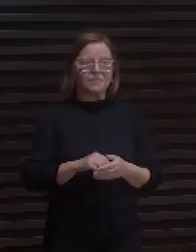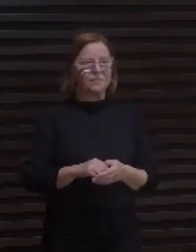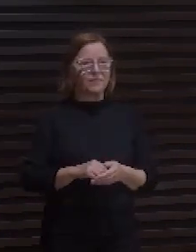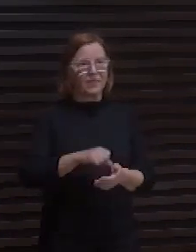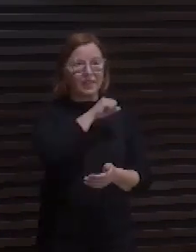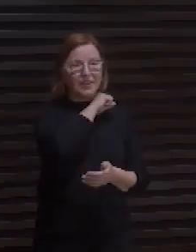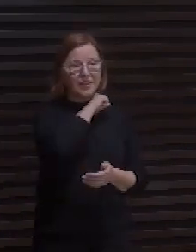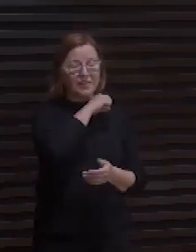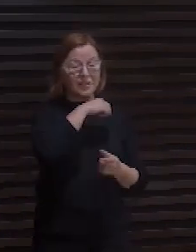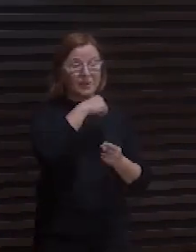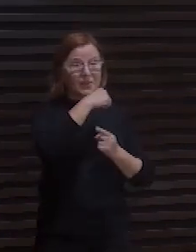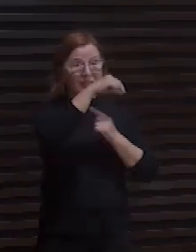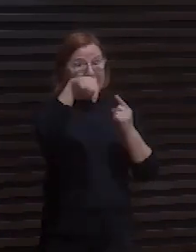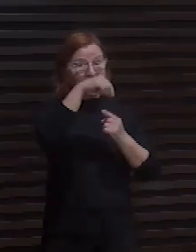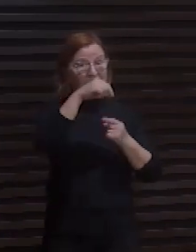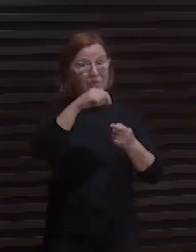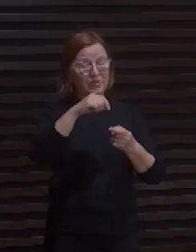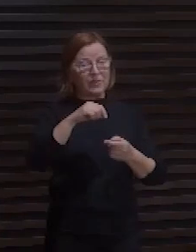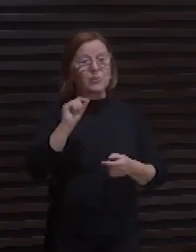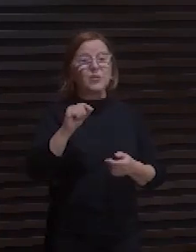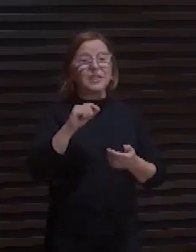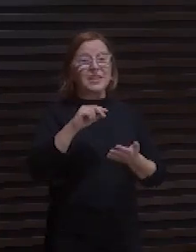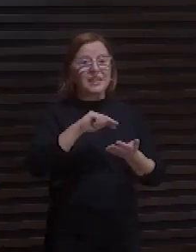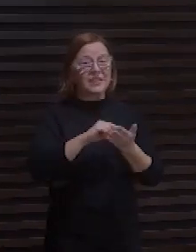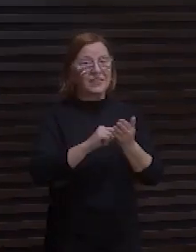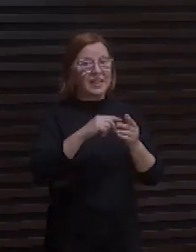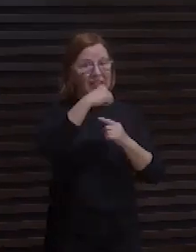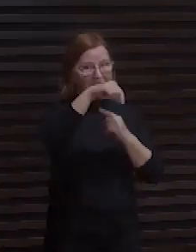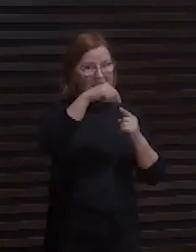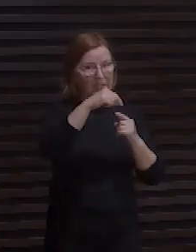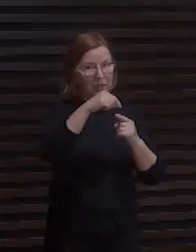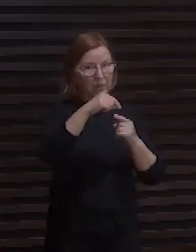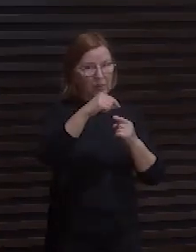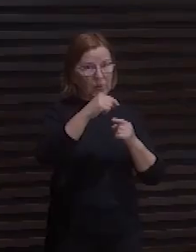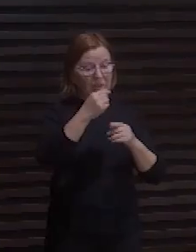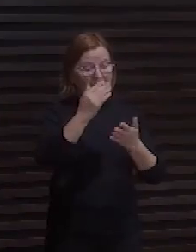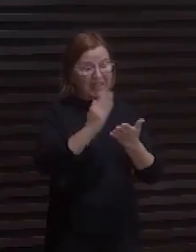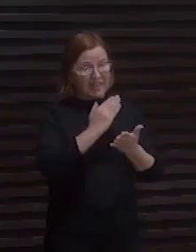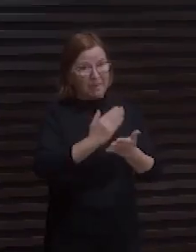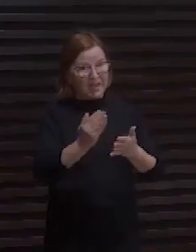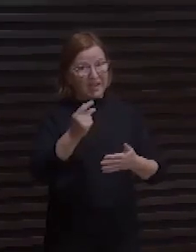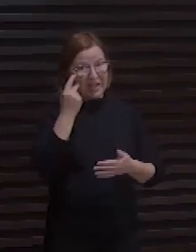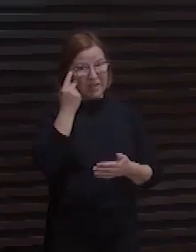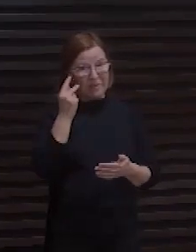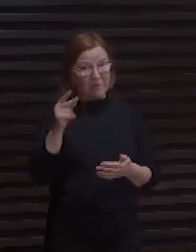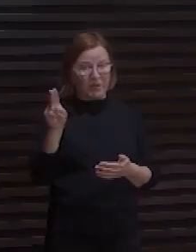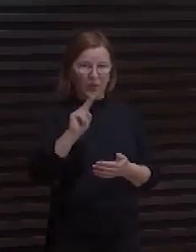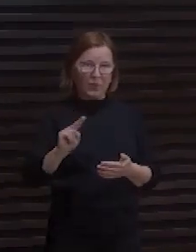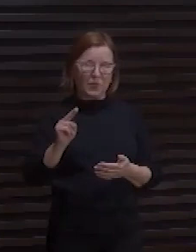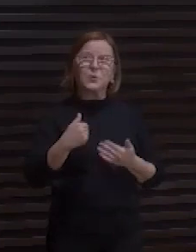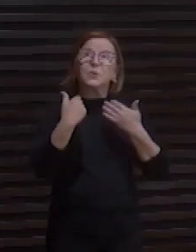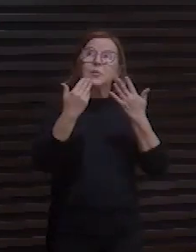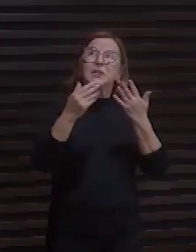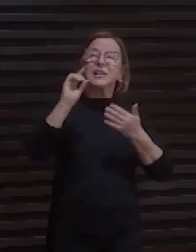Sacrifício santo significa, o que é santo? Significa separado para o uso, ou dedicado e consagrado a